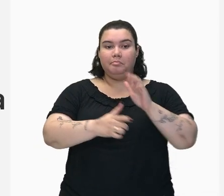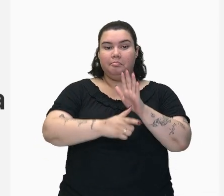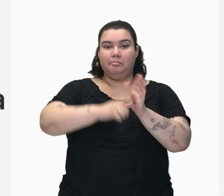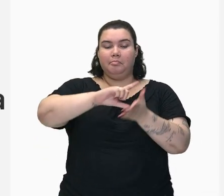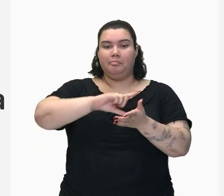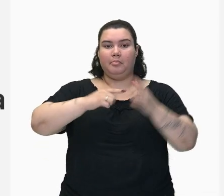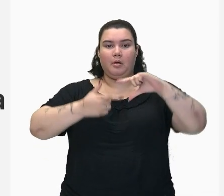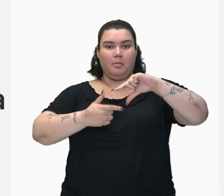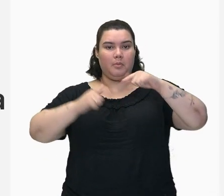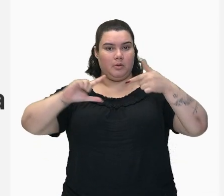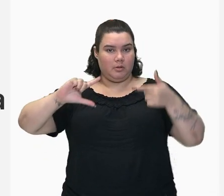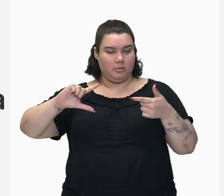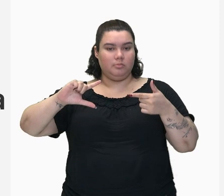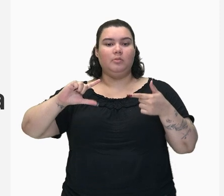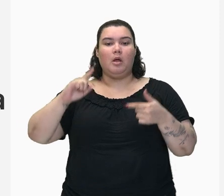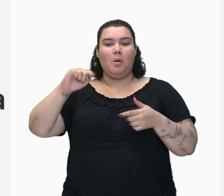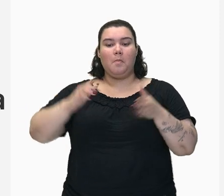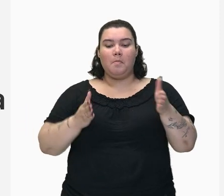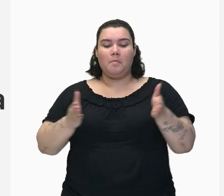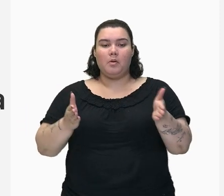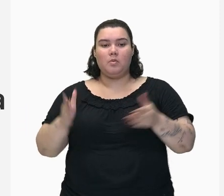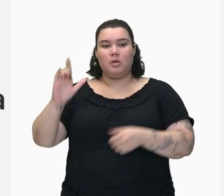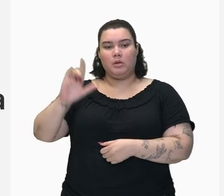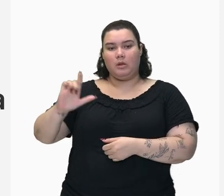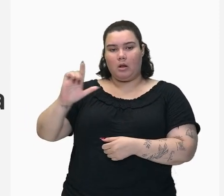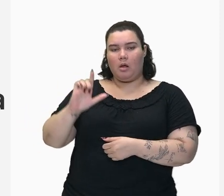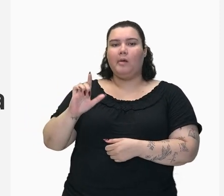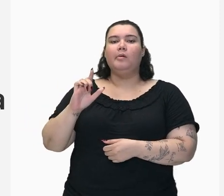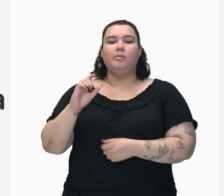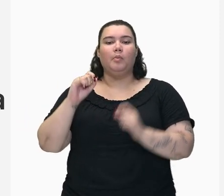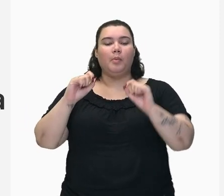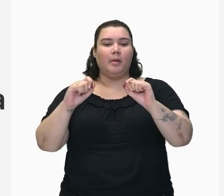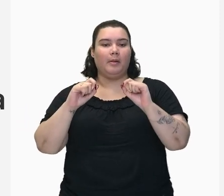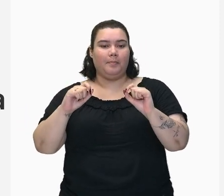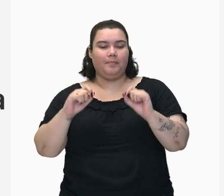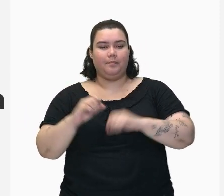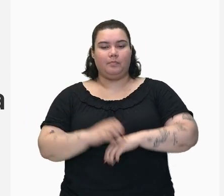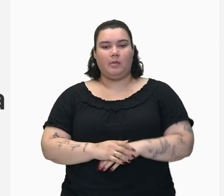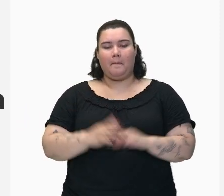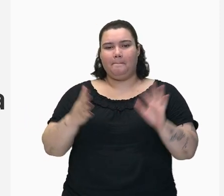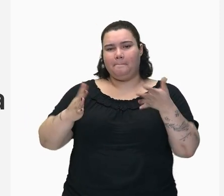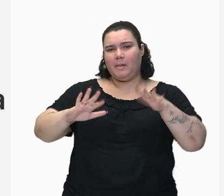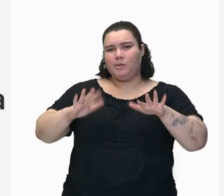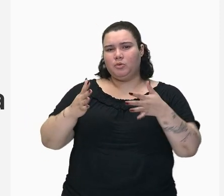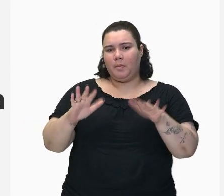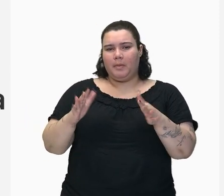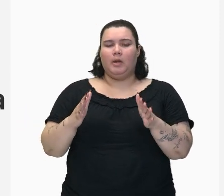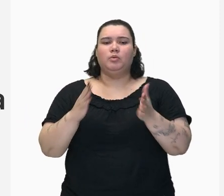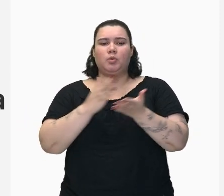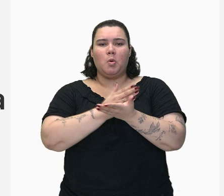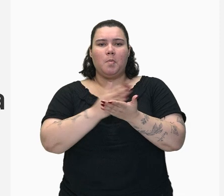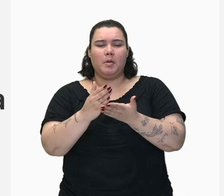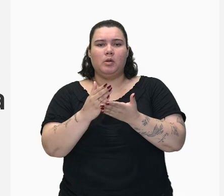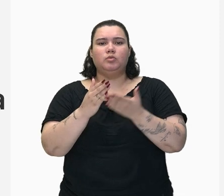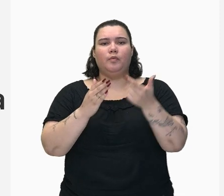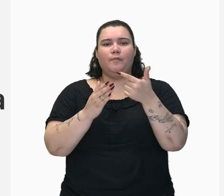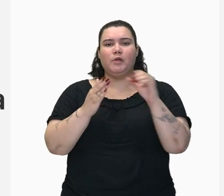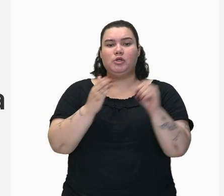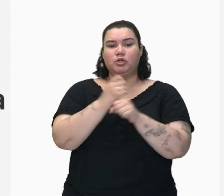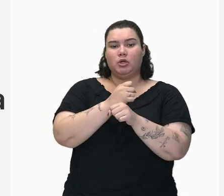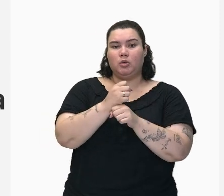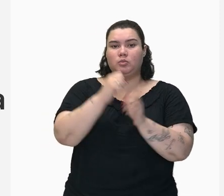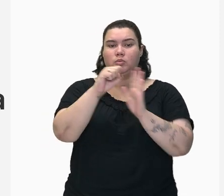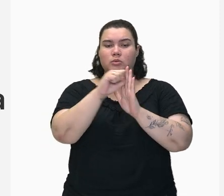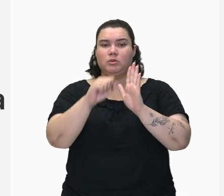pré-modernismo, o período literário conhecido como pré-modernismo, situa-se aproximadamente nas duas primeiras décadas